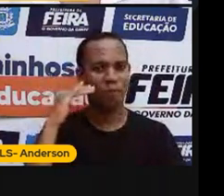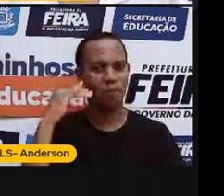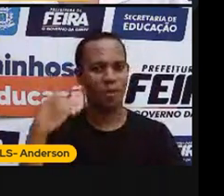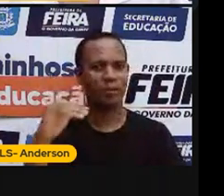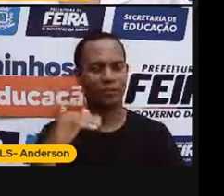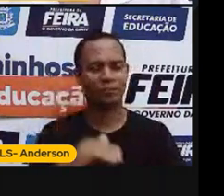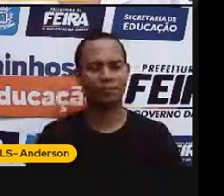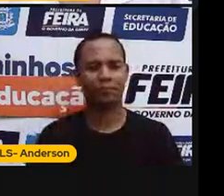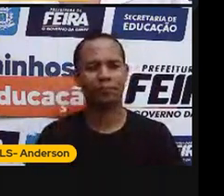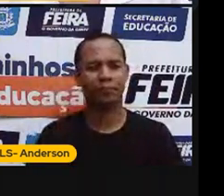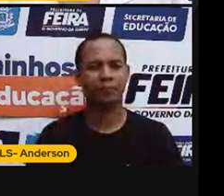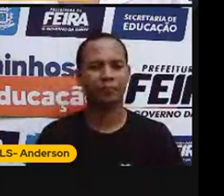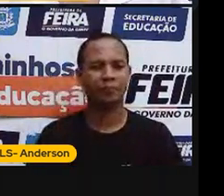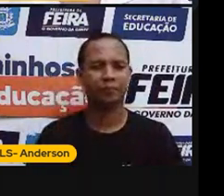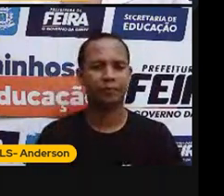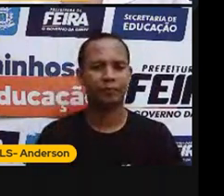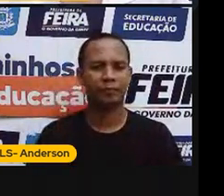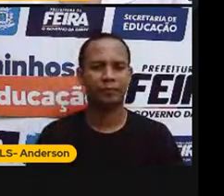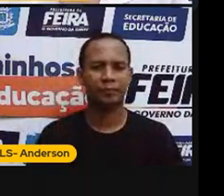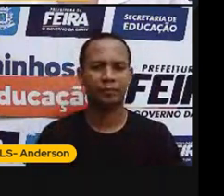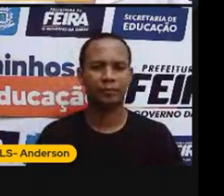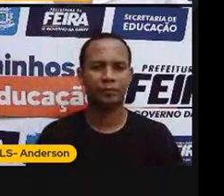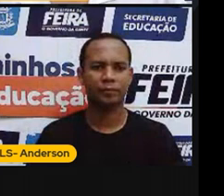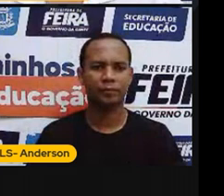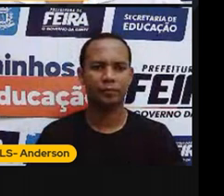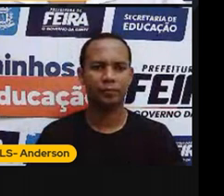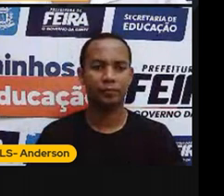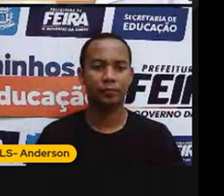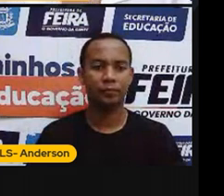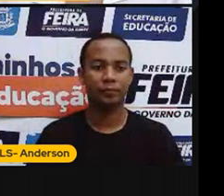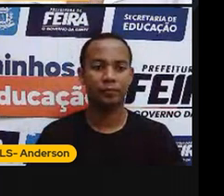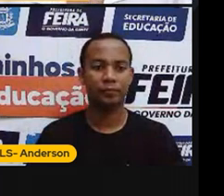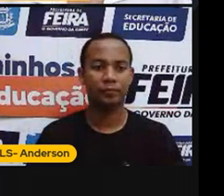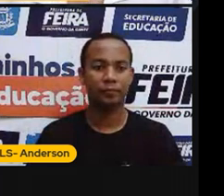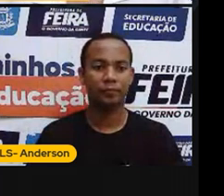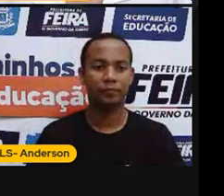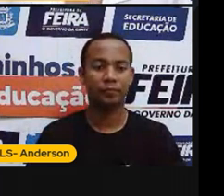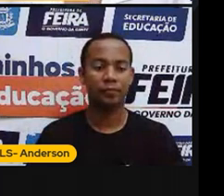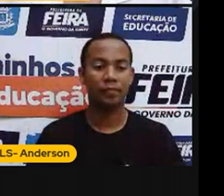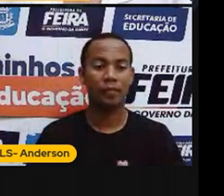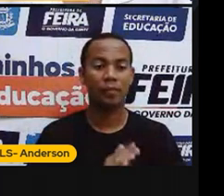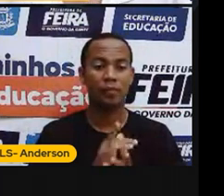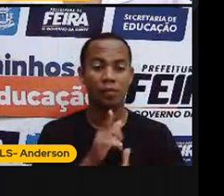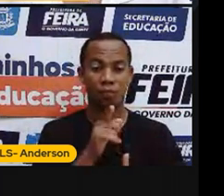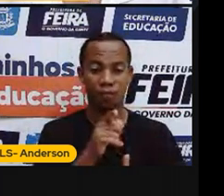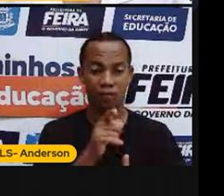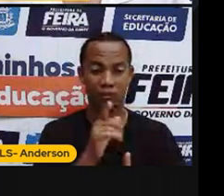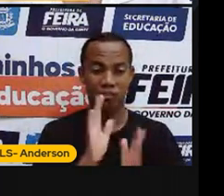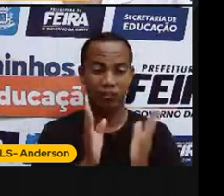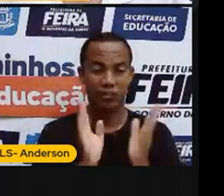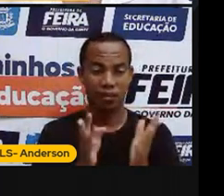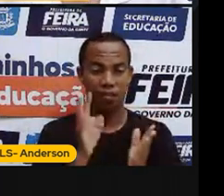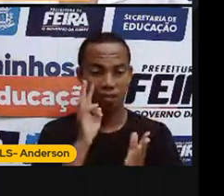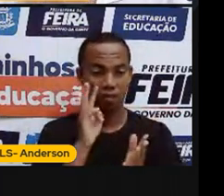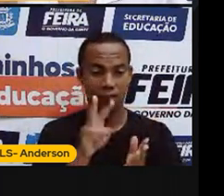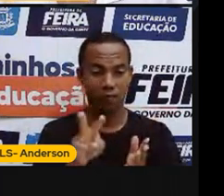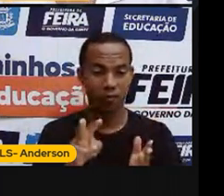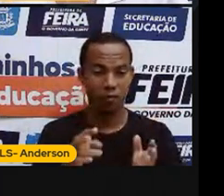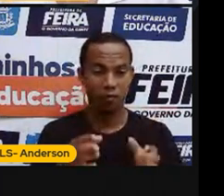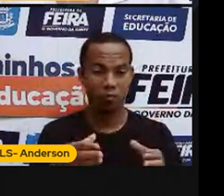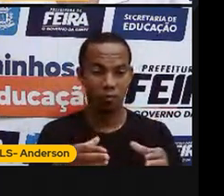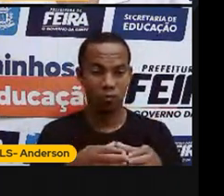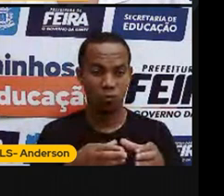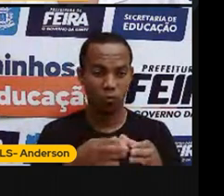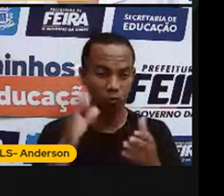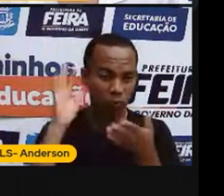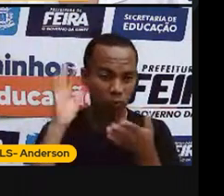bom? Vamos seguir a nossa aula. Provavelmente, você já deve ter visto que os indígenas possuem pinturas